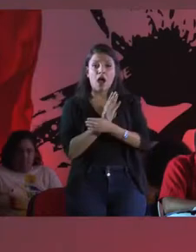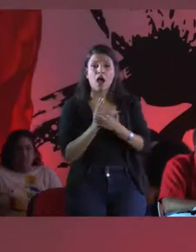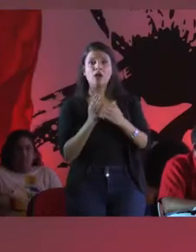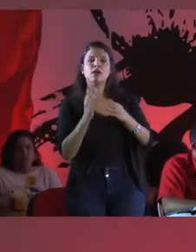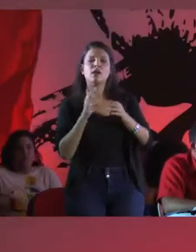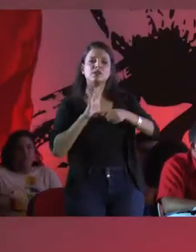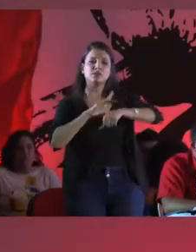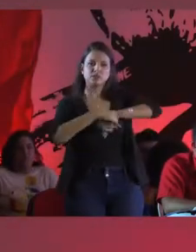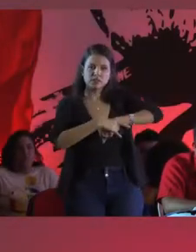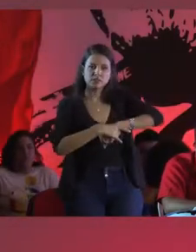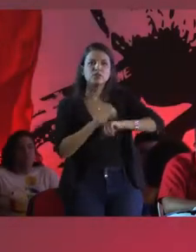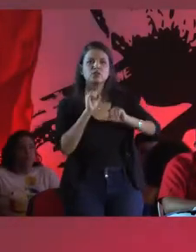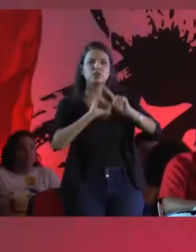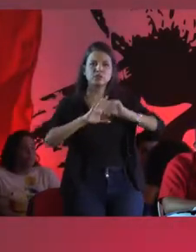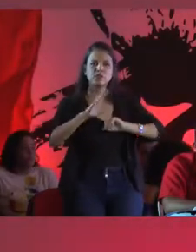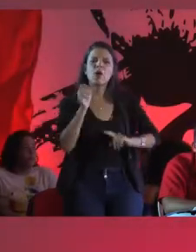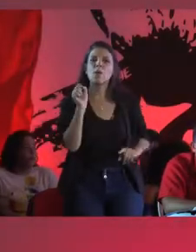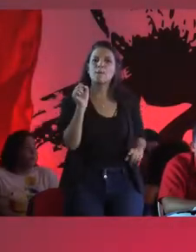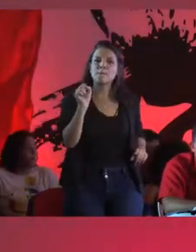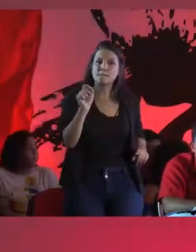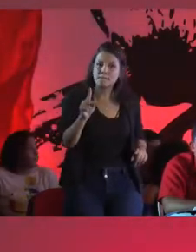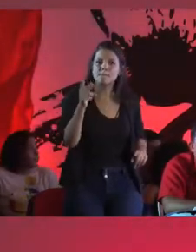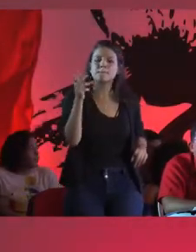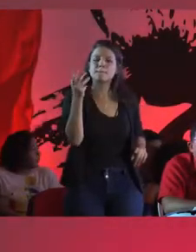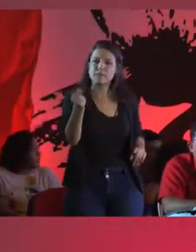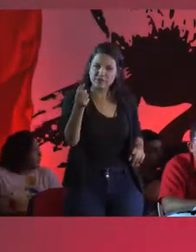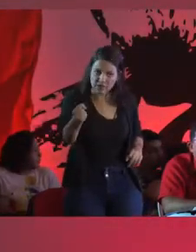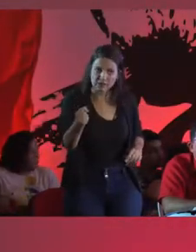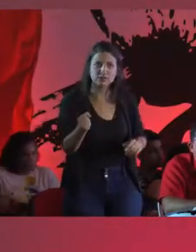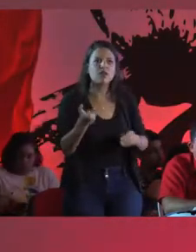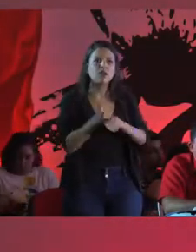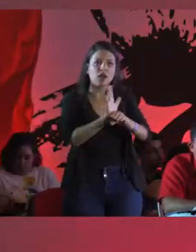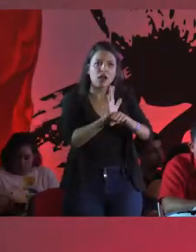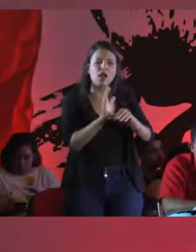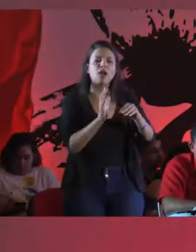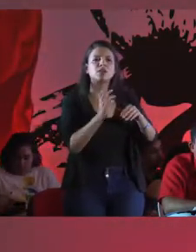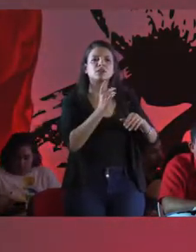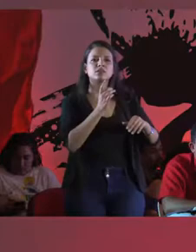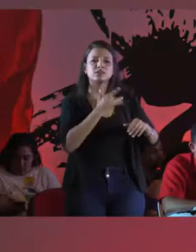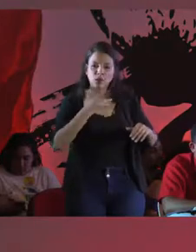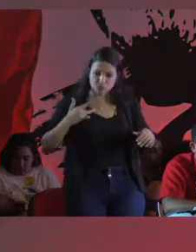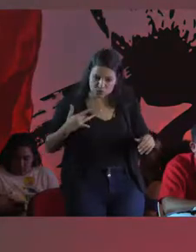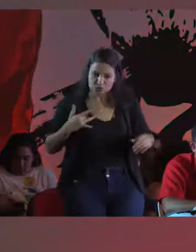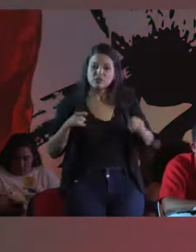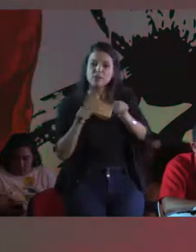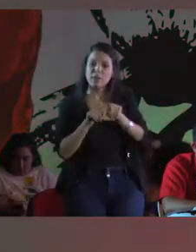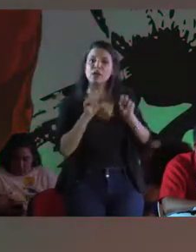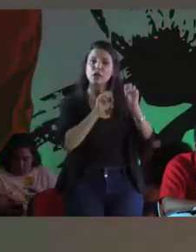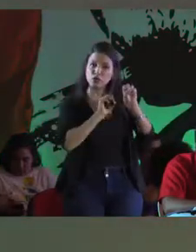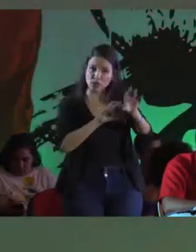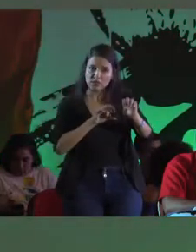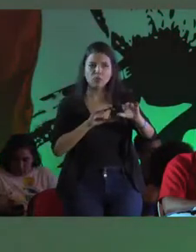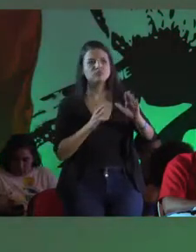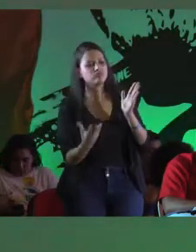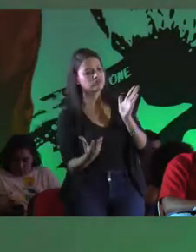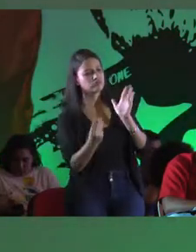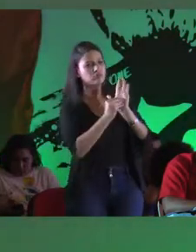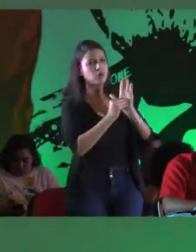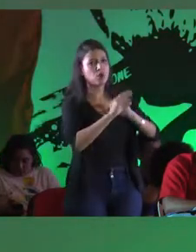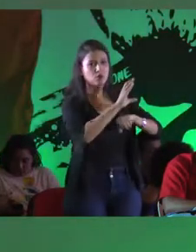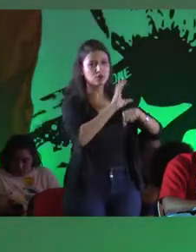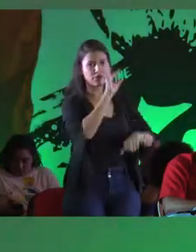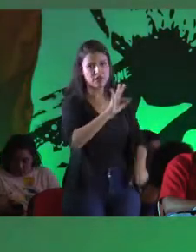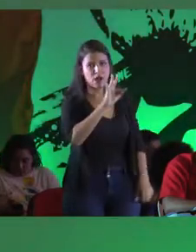Seguridade Social, a Previdência, a Assistência, a Saúde e fortalecemos a Educação. Nem isso a elite